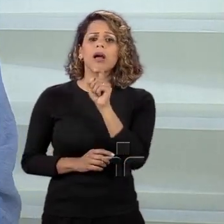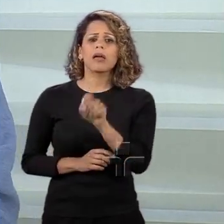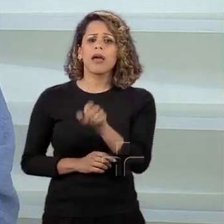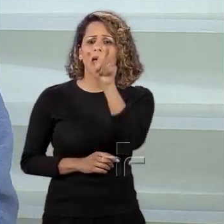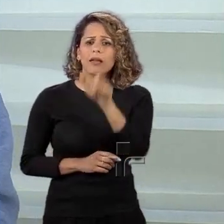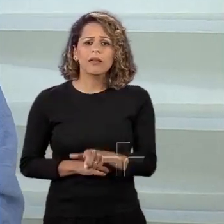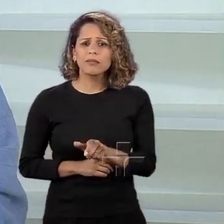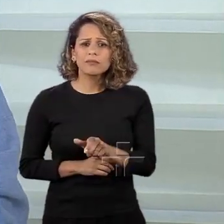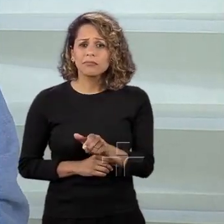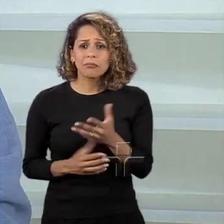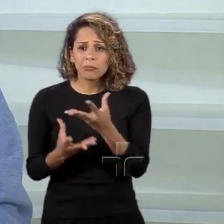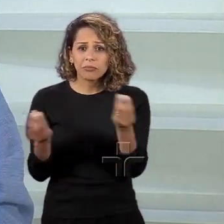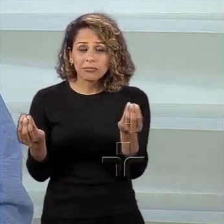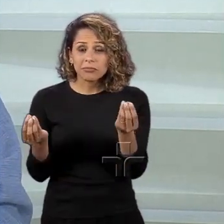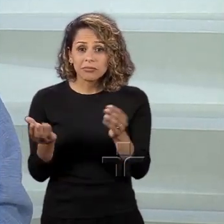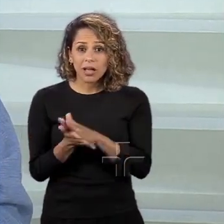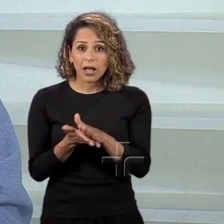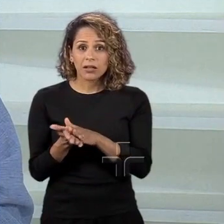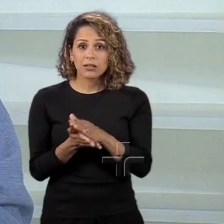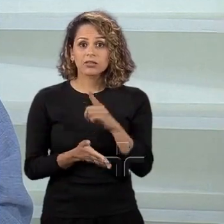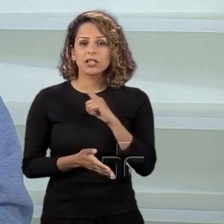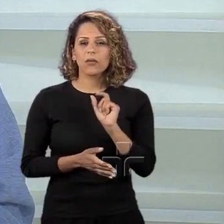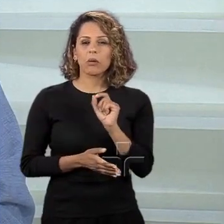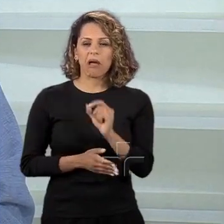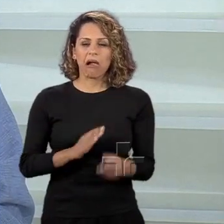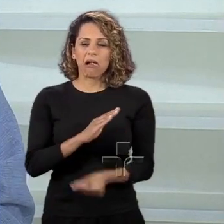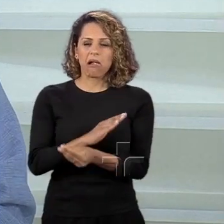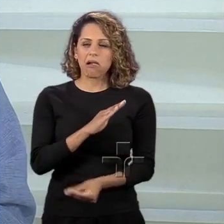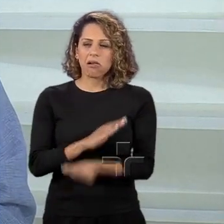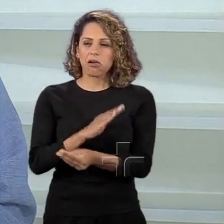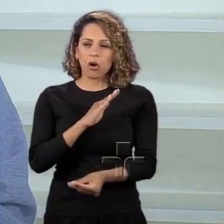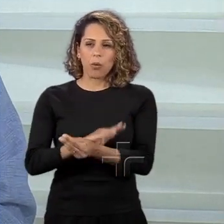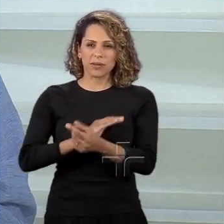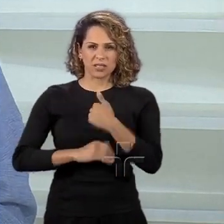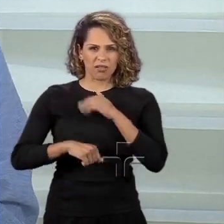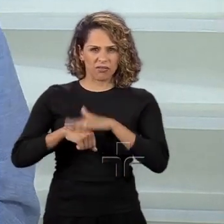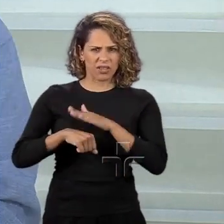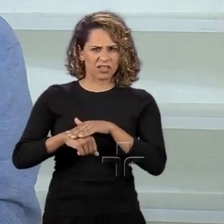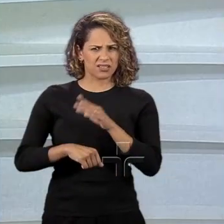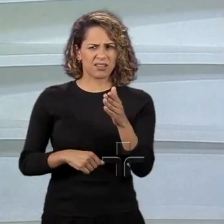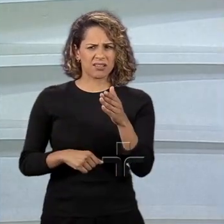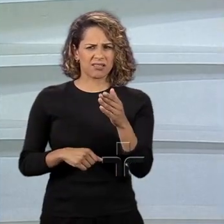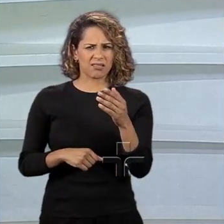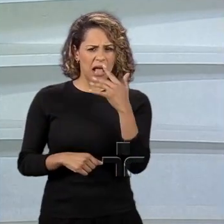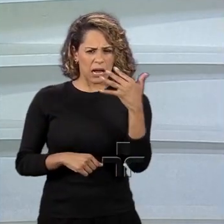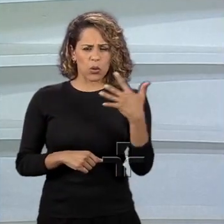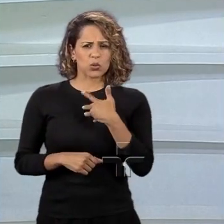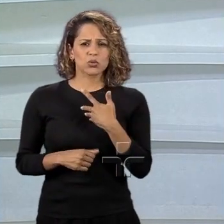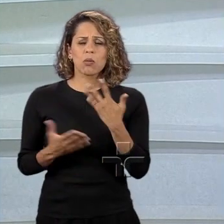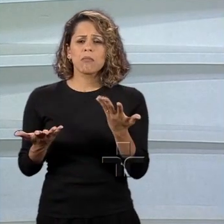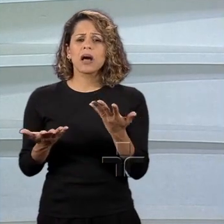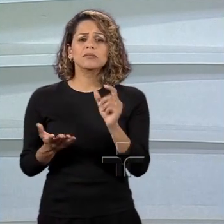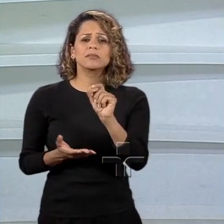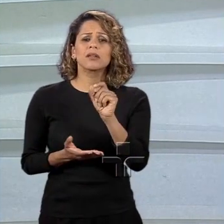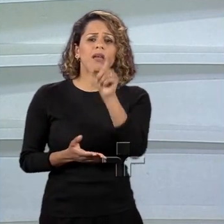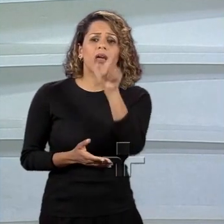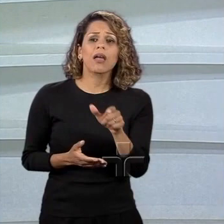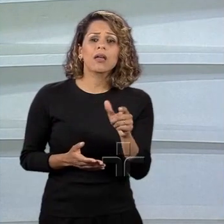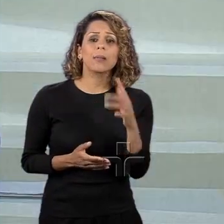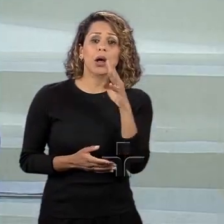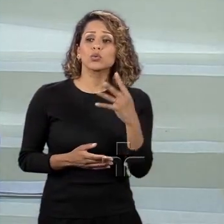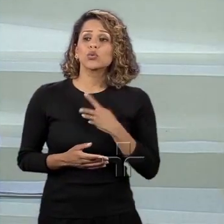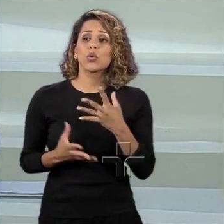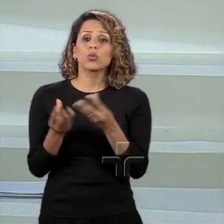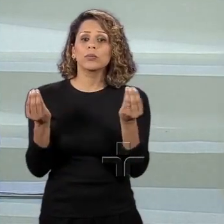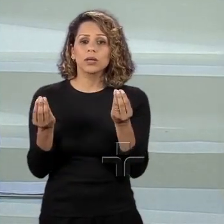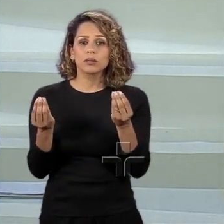recebido propinas por um licenciamento. Clarissa, isso foi na véspera, eu estava para ser, provavelmente, pelo PV, o vice-prefeito